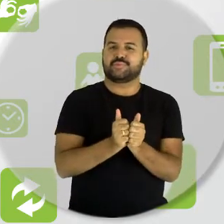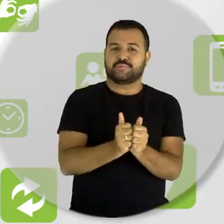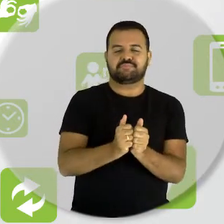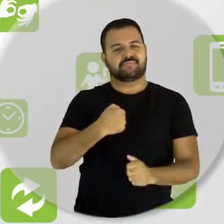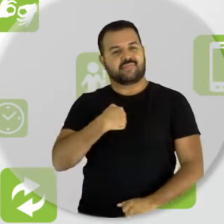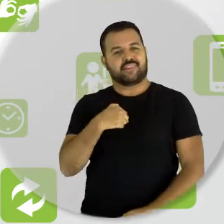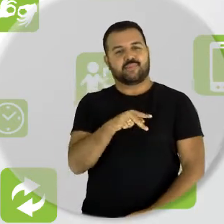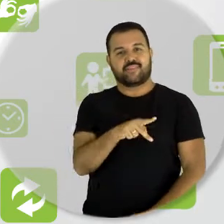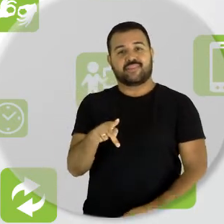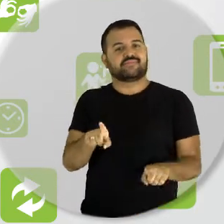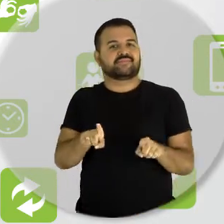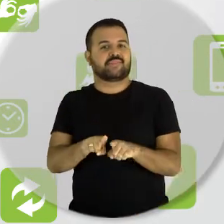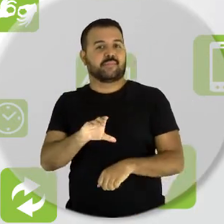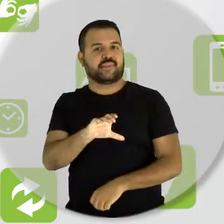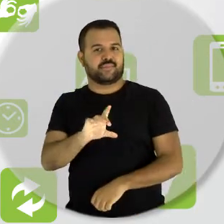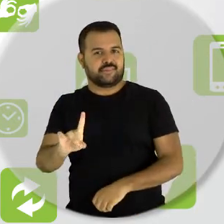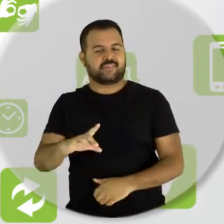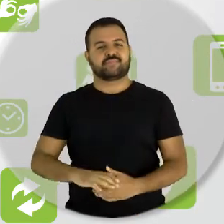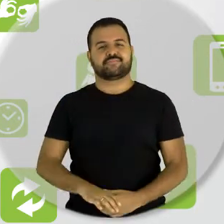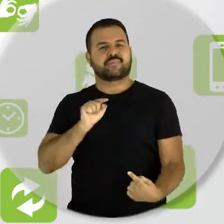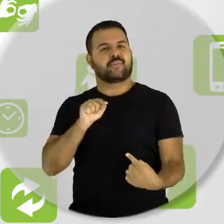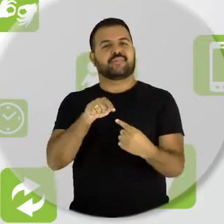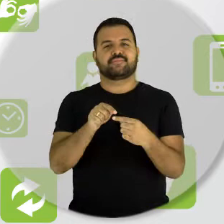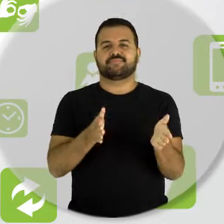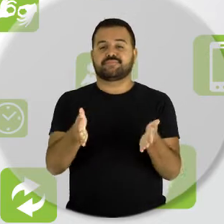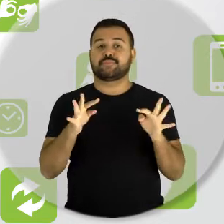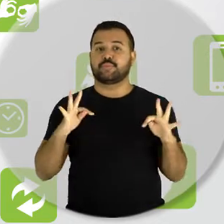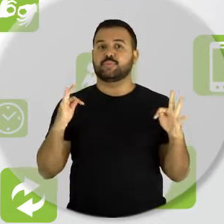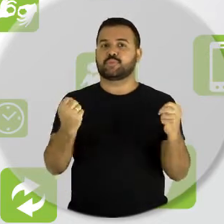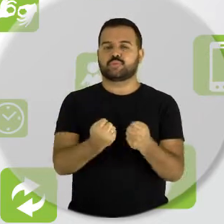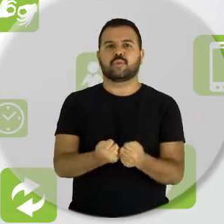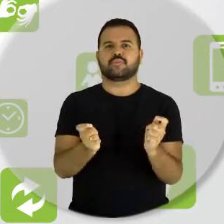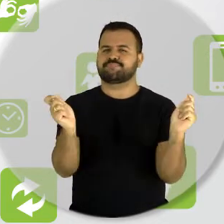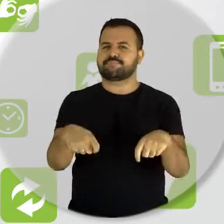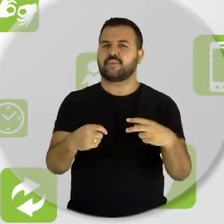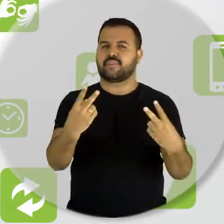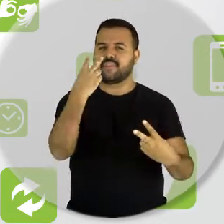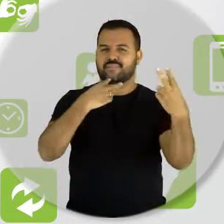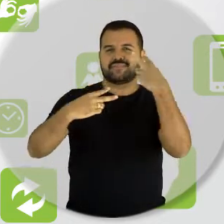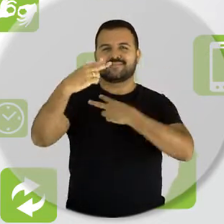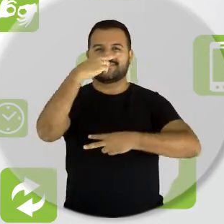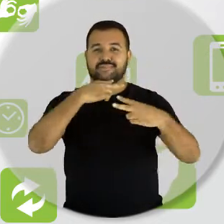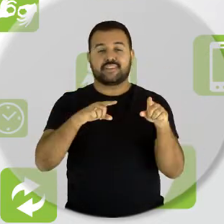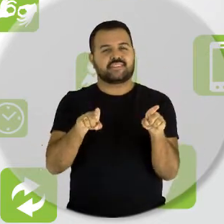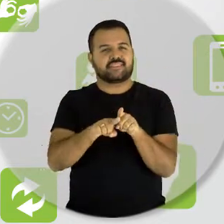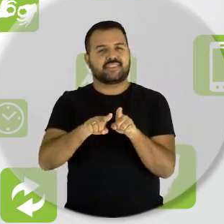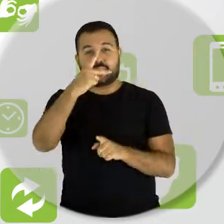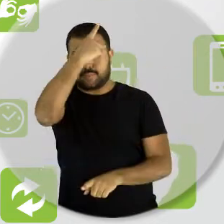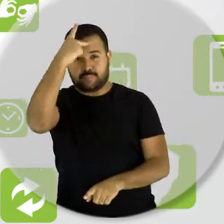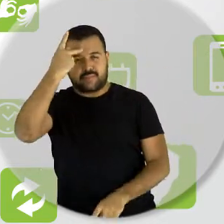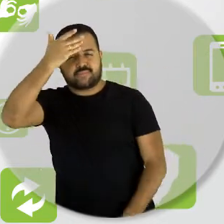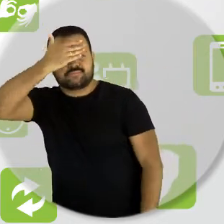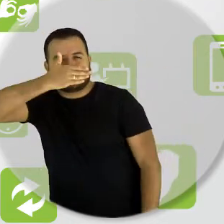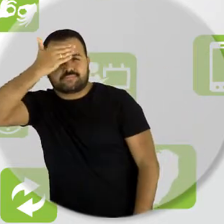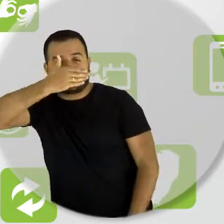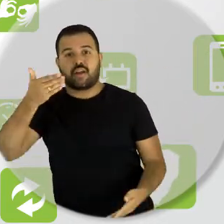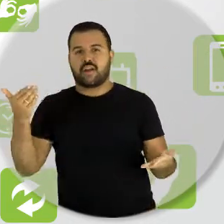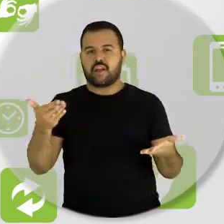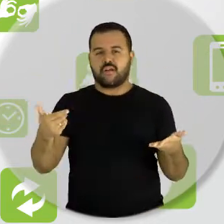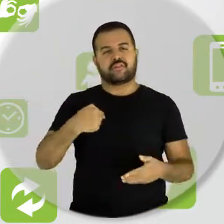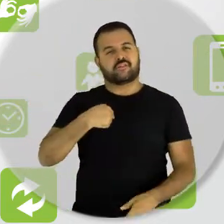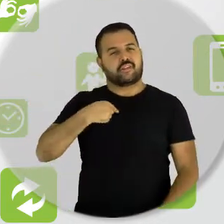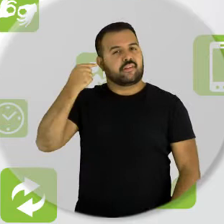do curso como coordenadora e professora. Para que você e outros colegas possam me ver, inclusive aqueles que